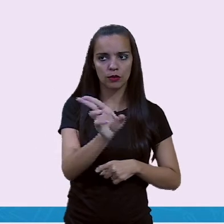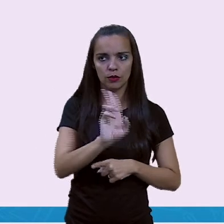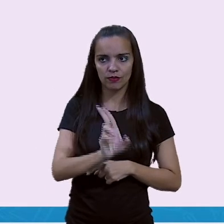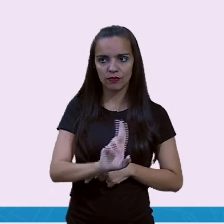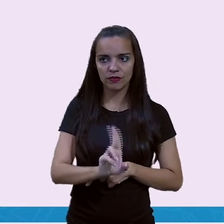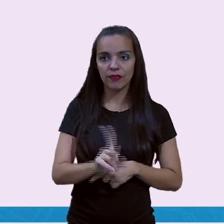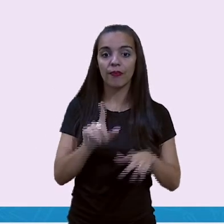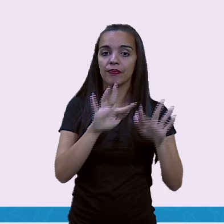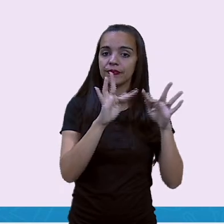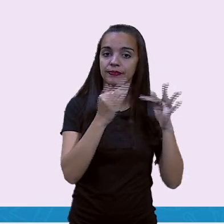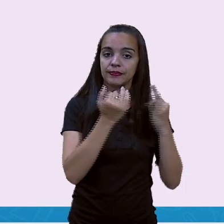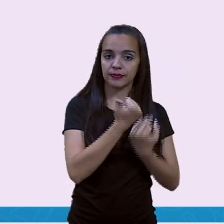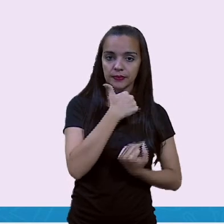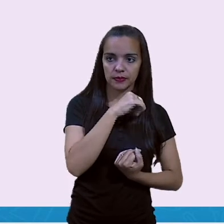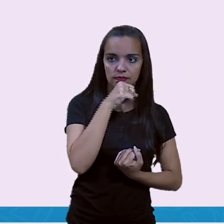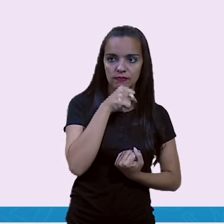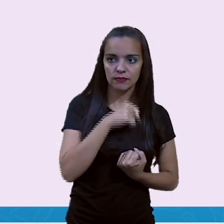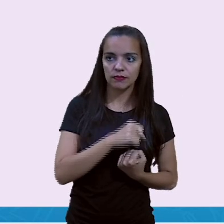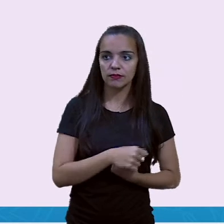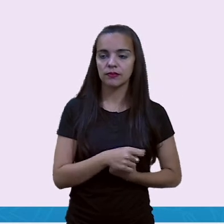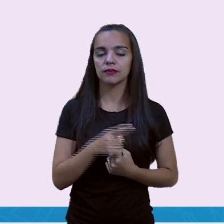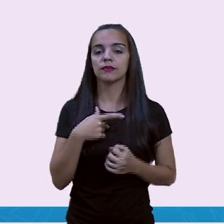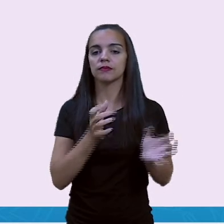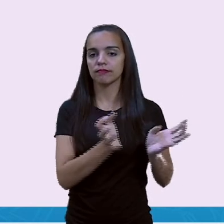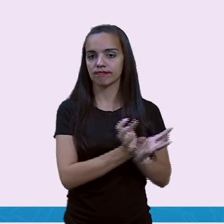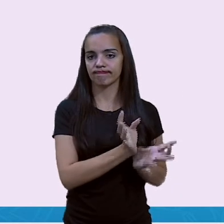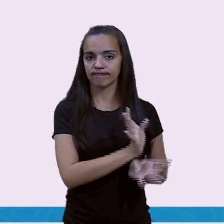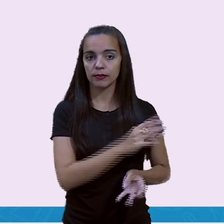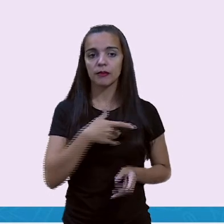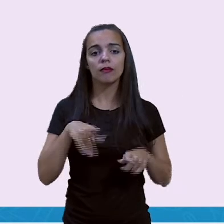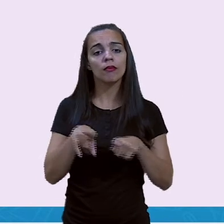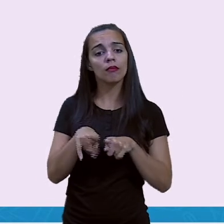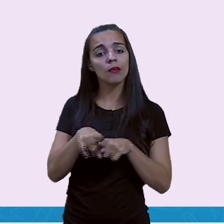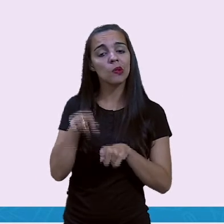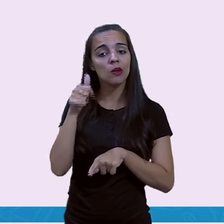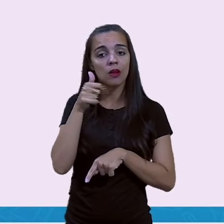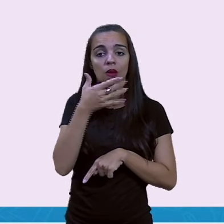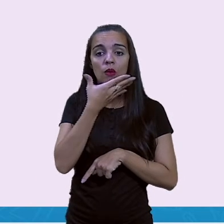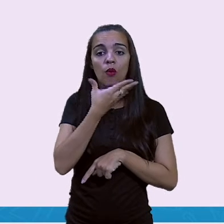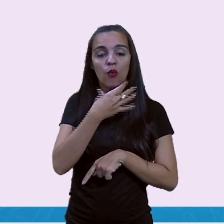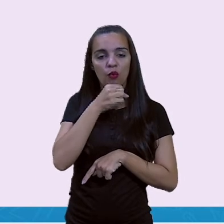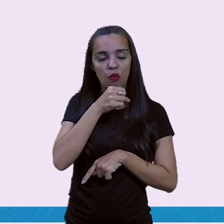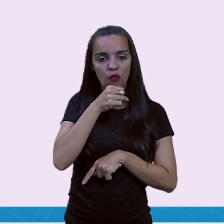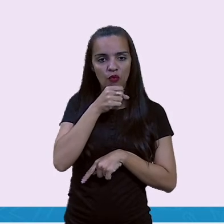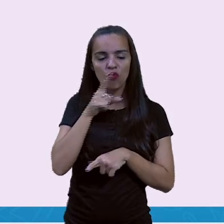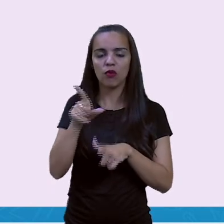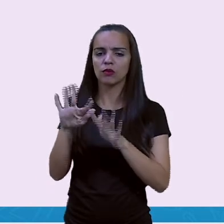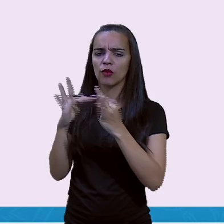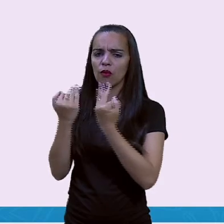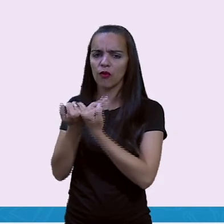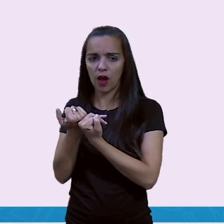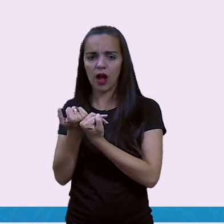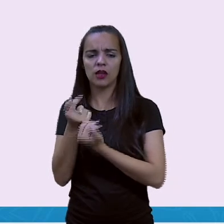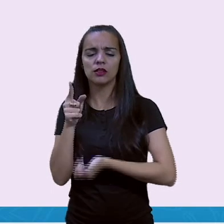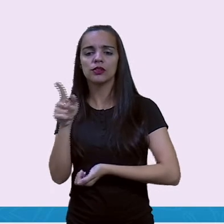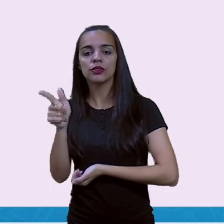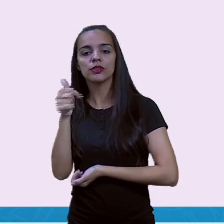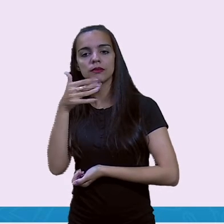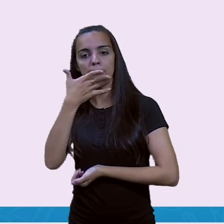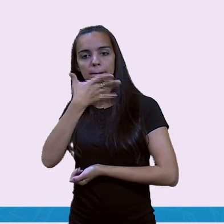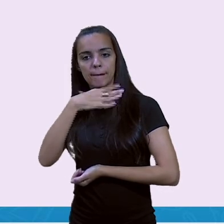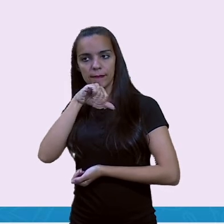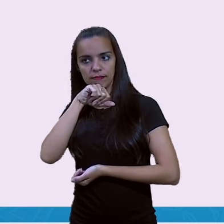avós maternos por parte de mãe e o nome dos meus avós paternos por parte de